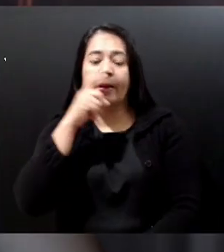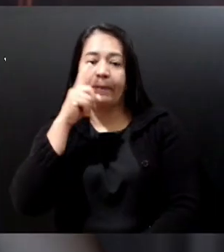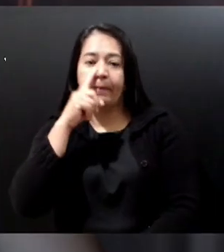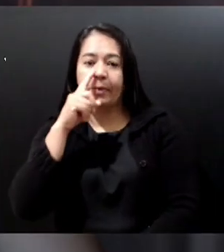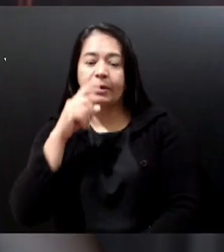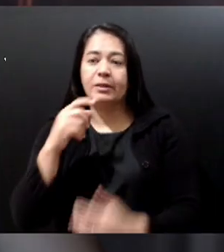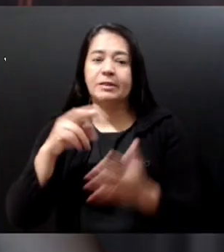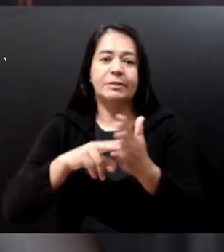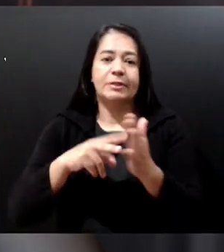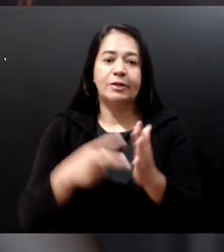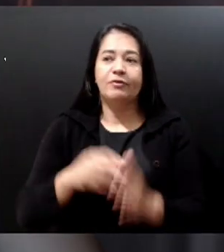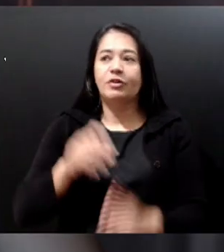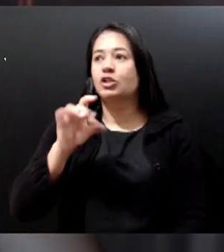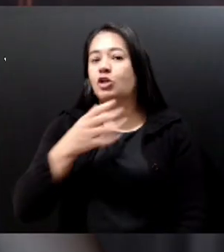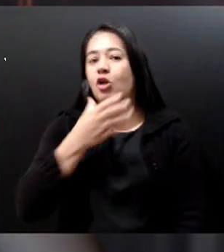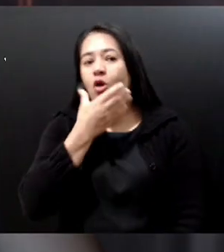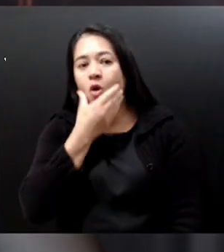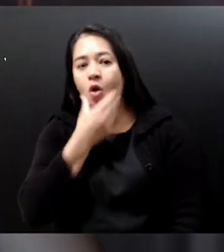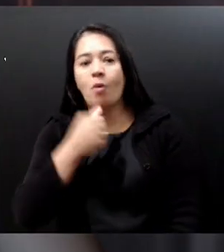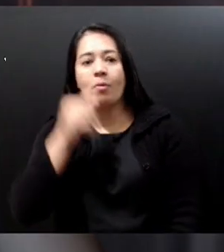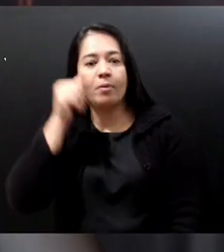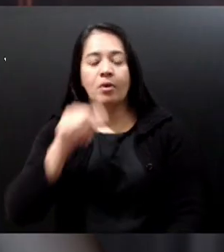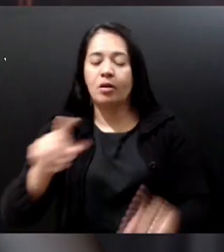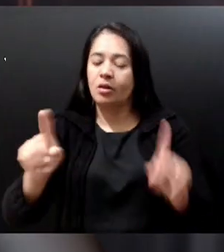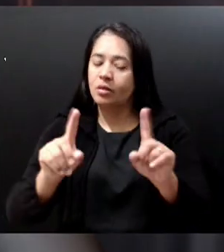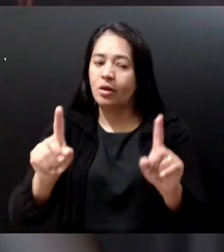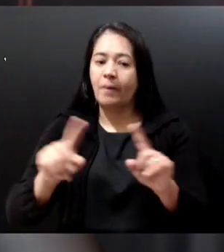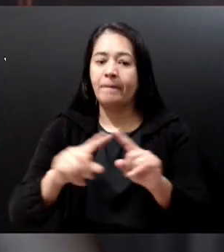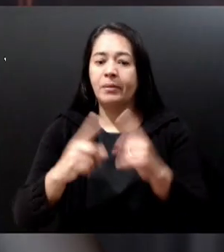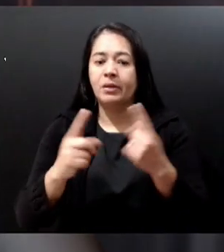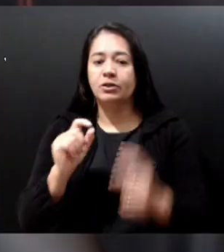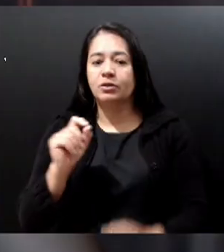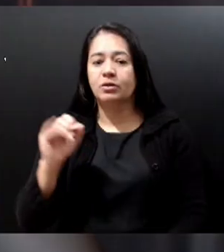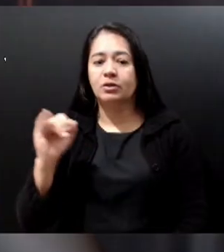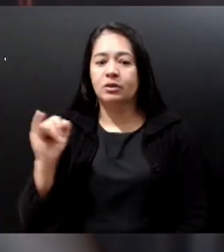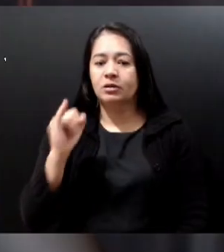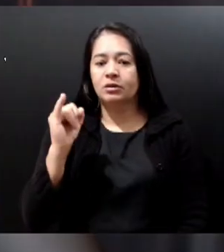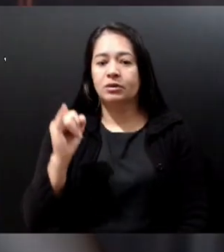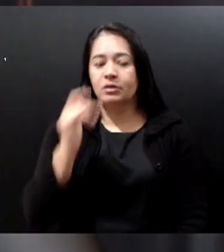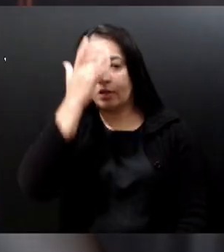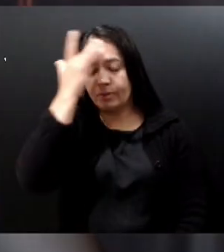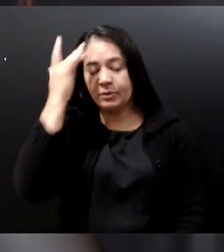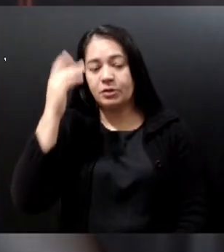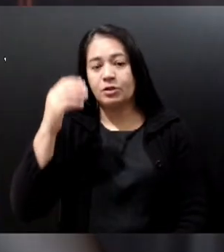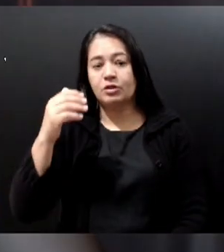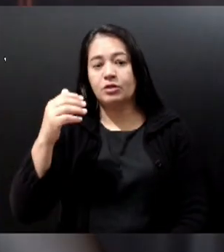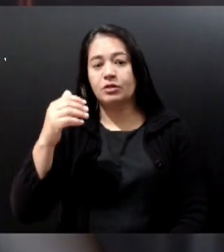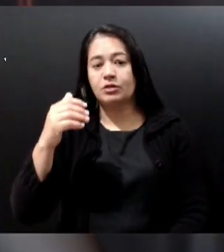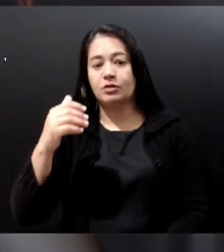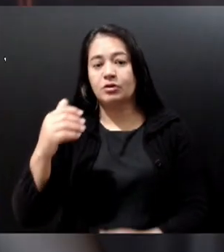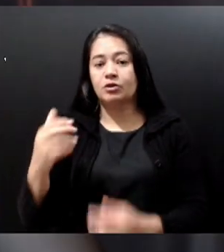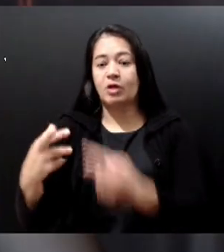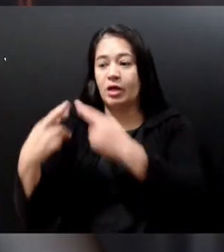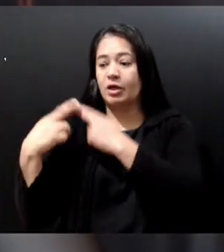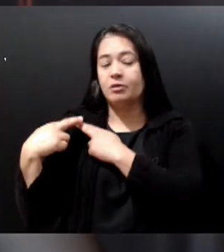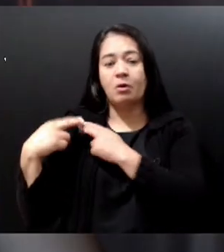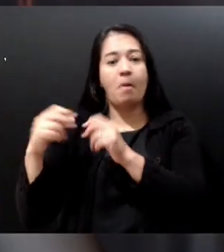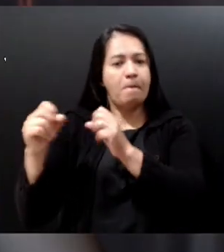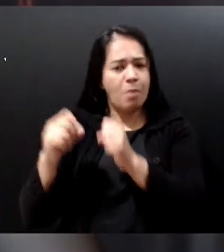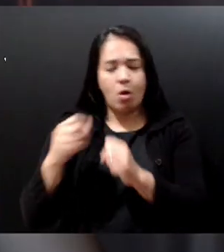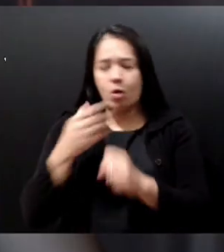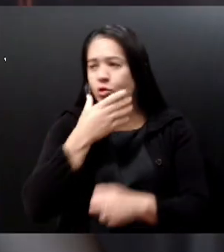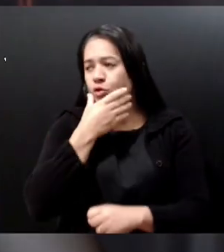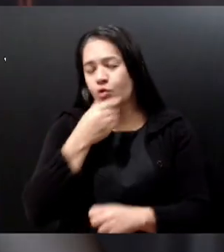é importante que alguém faça a função materna, pode ser um homem que vai fazer isso, do acolhimento, do